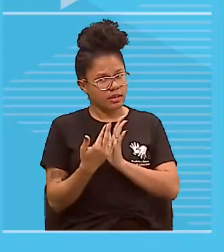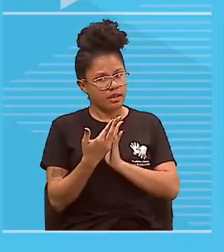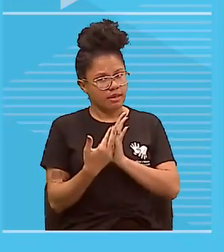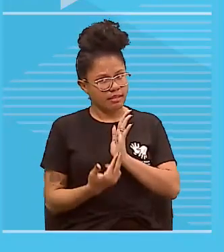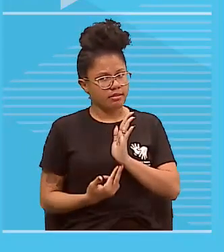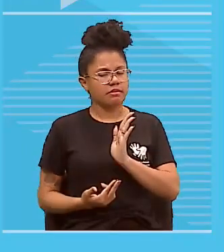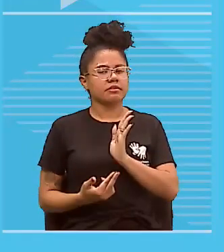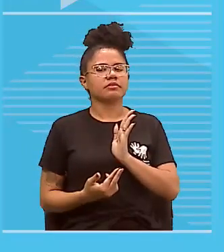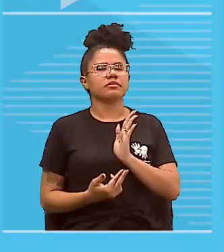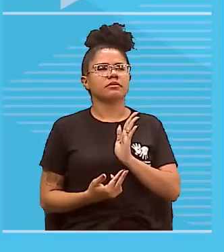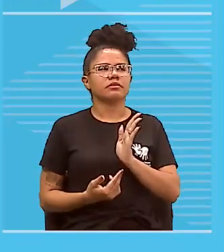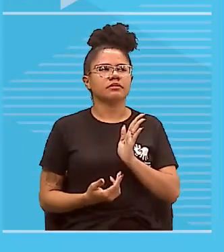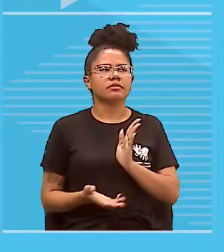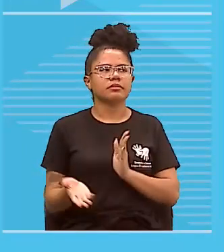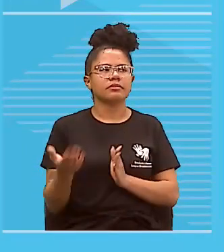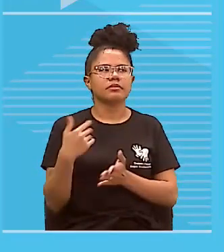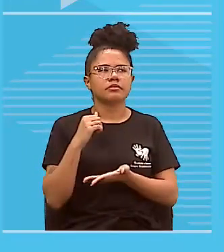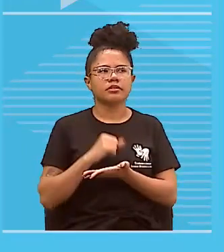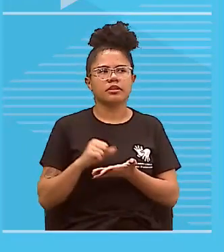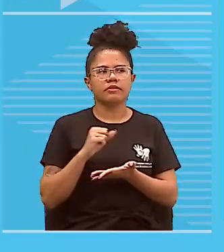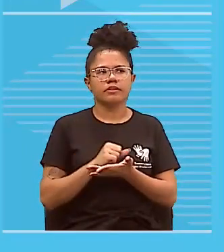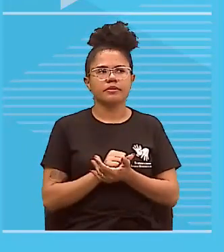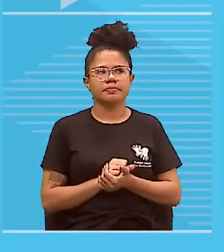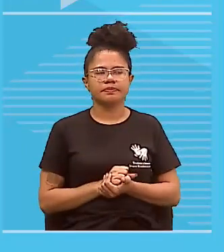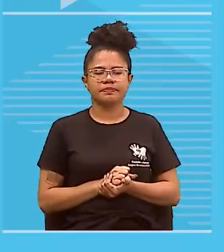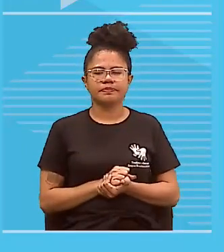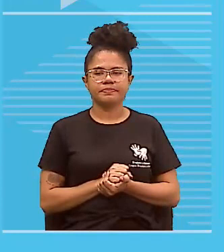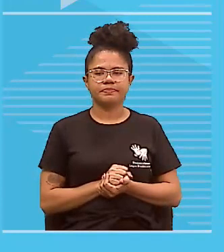ó. Relacione, né?